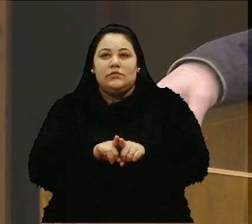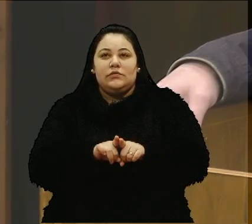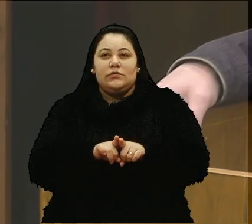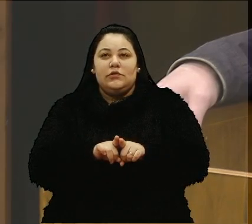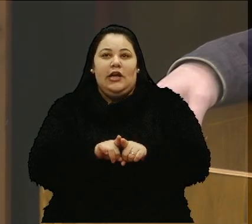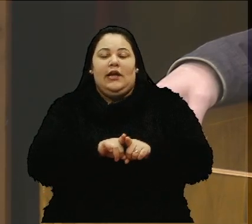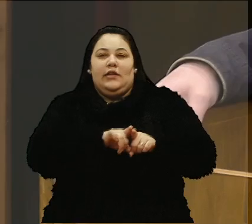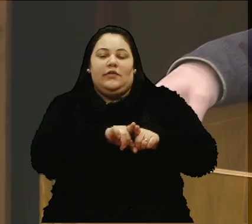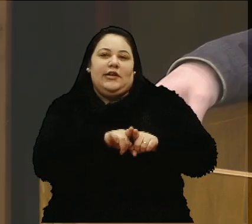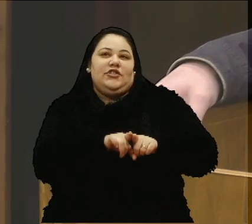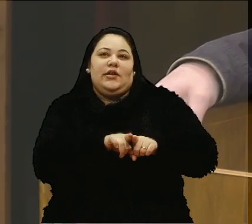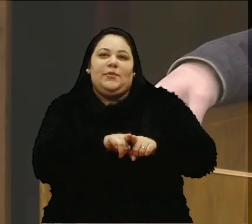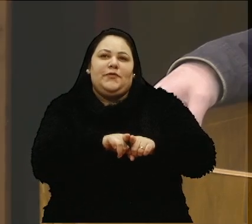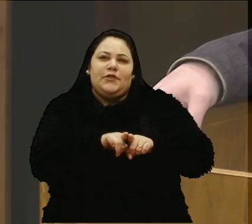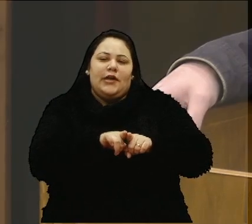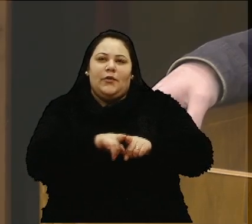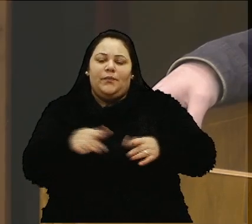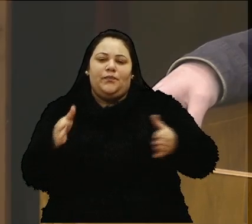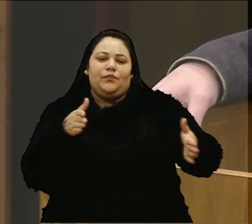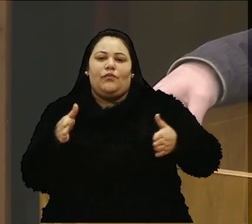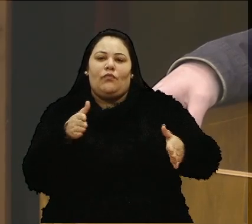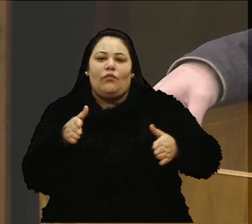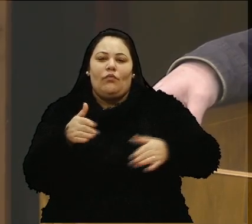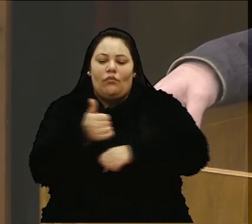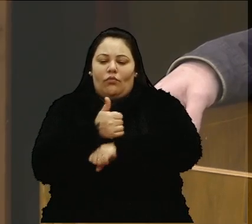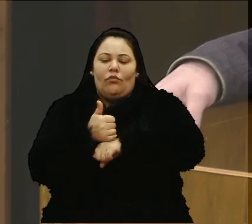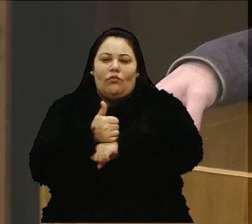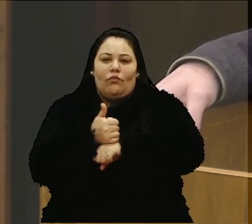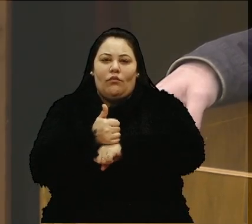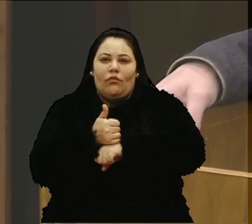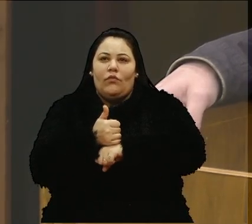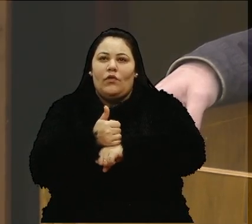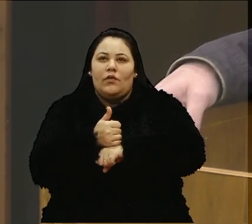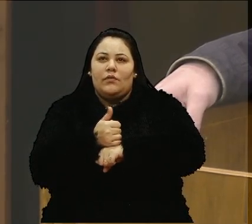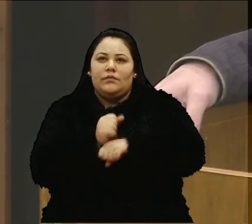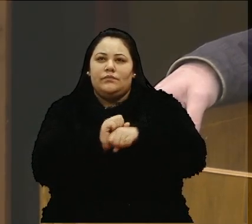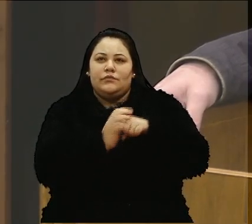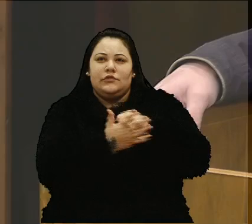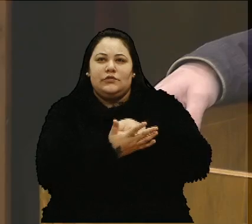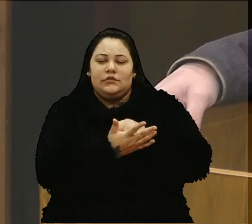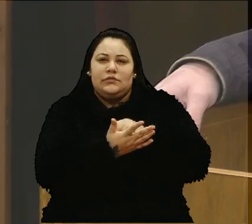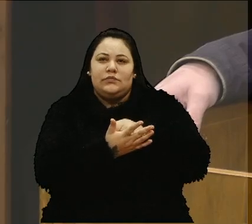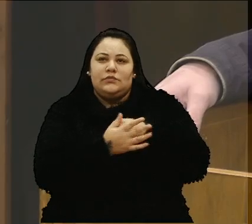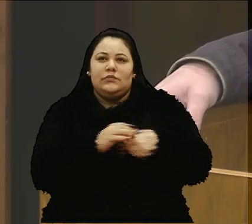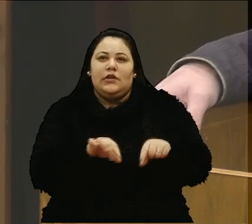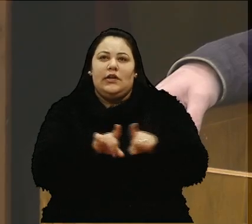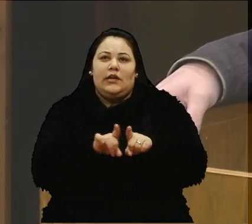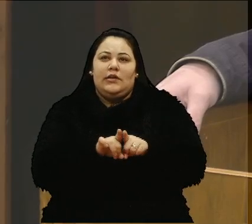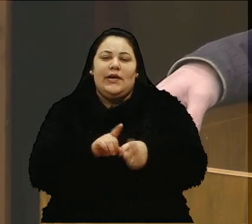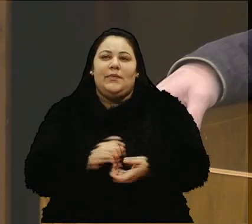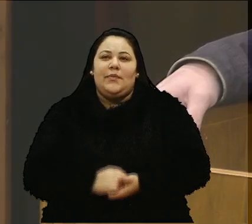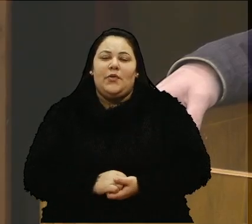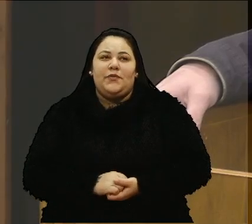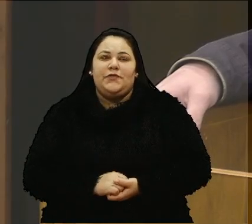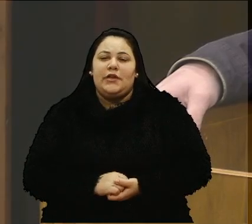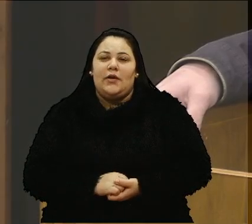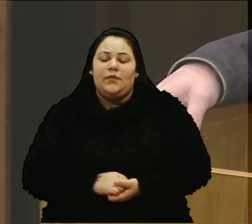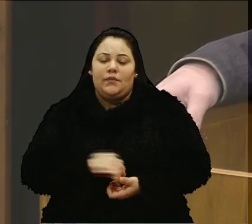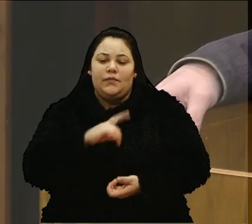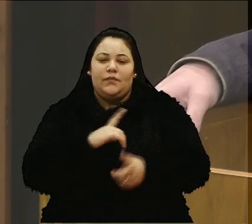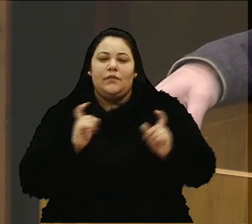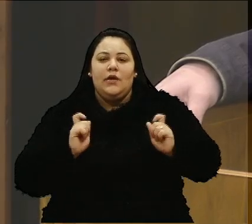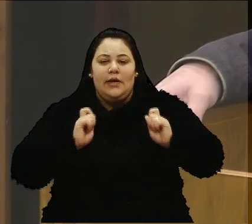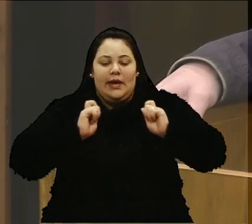pandemia, teve a capacidade de isolar as gôndolas do supermercado. Teve a capacidade de